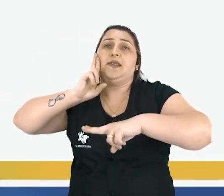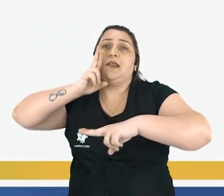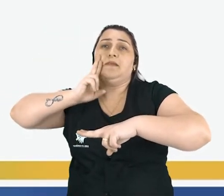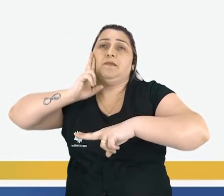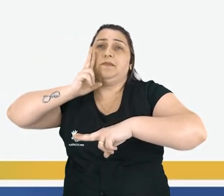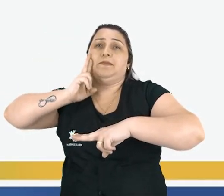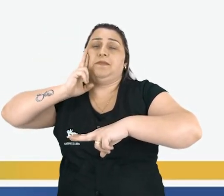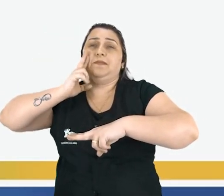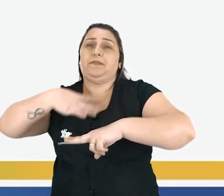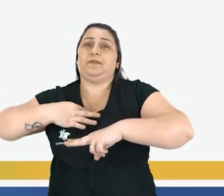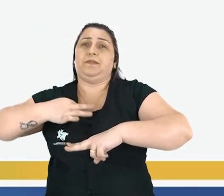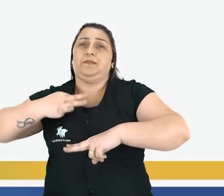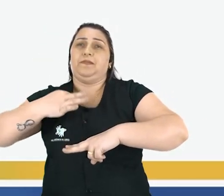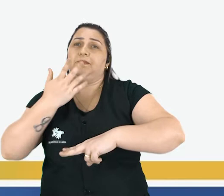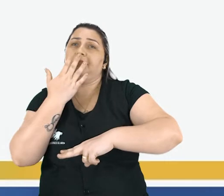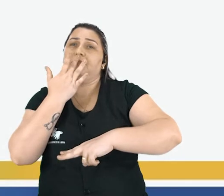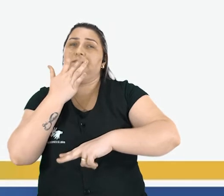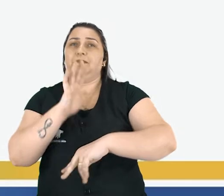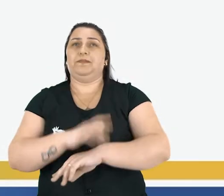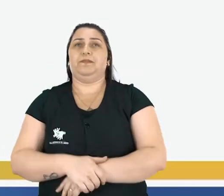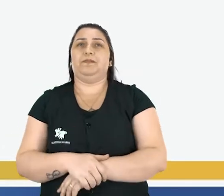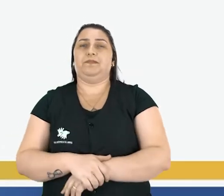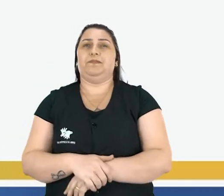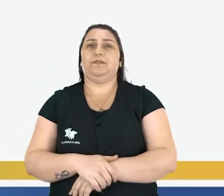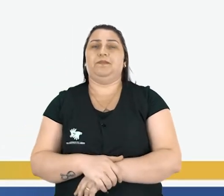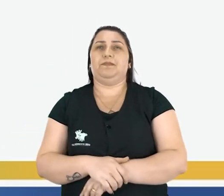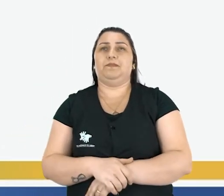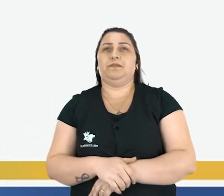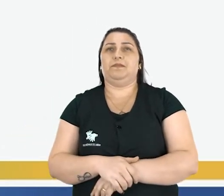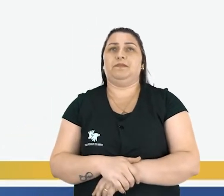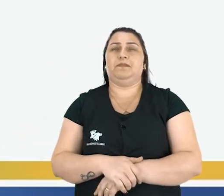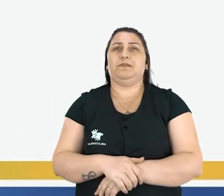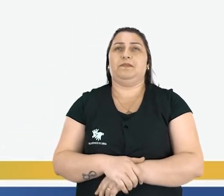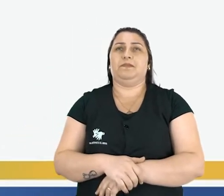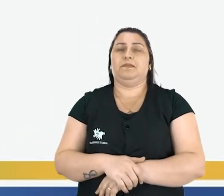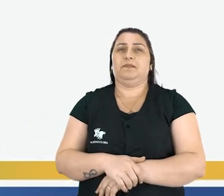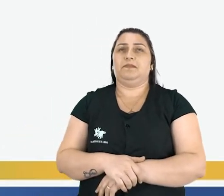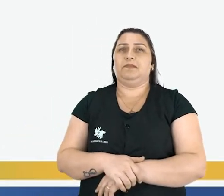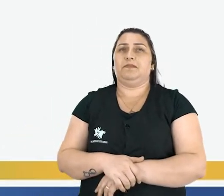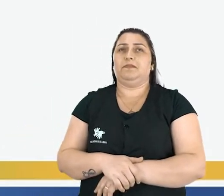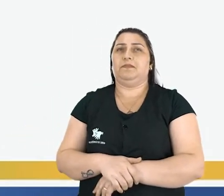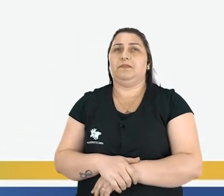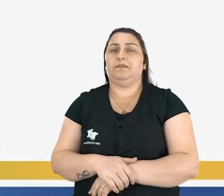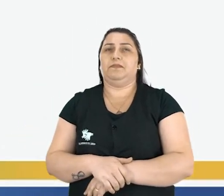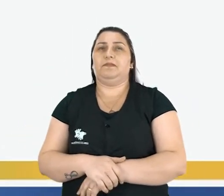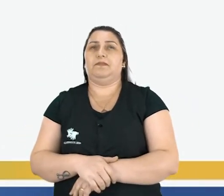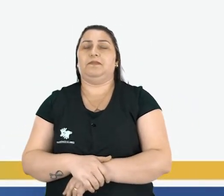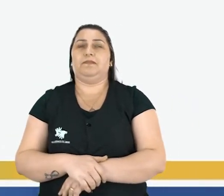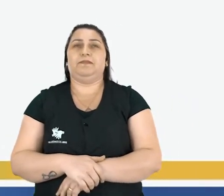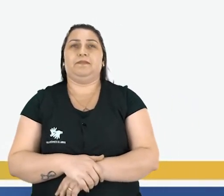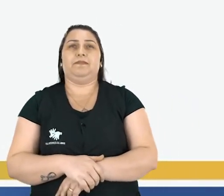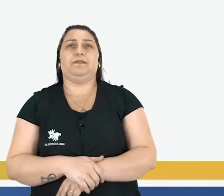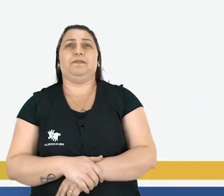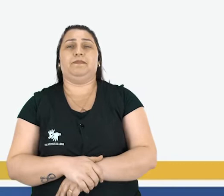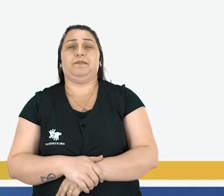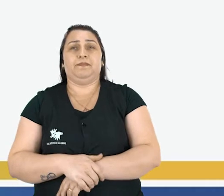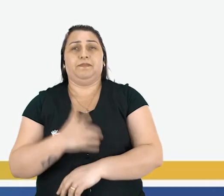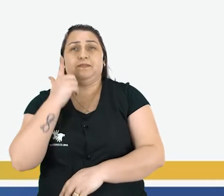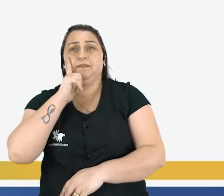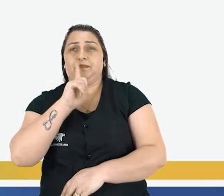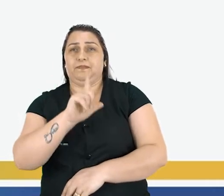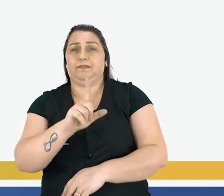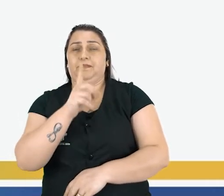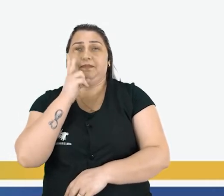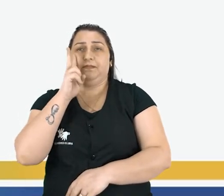na cor rosa não não é Rosa a roupa da criança que está em pé você